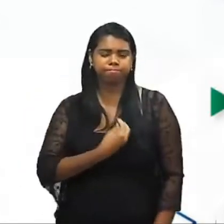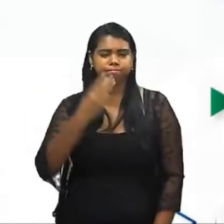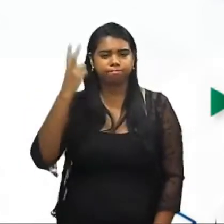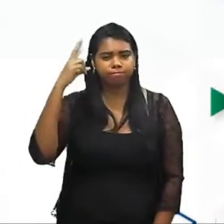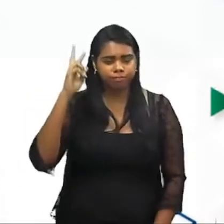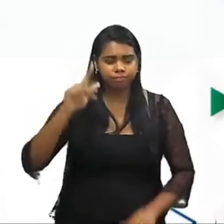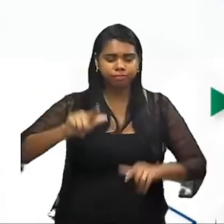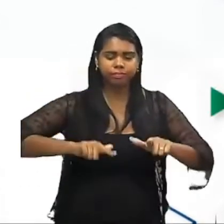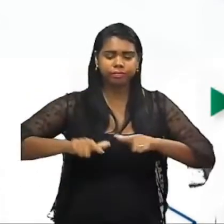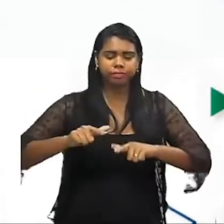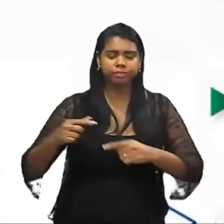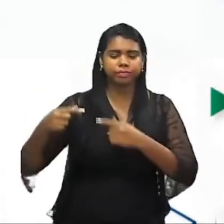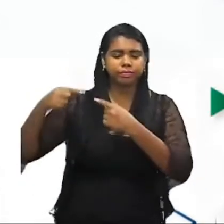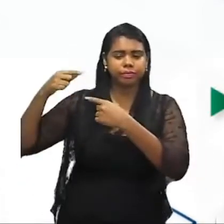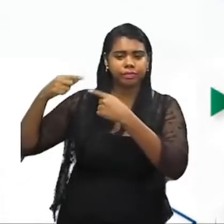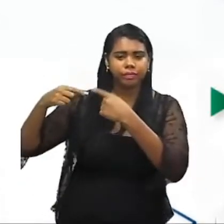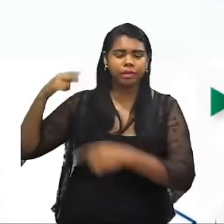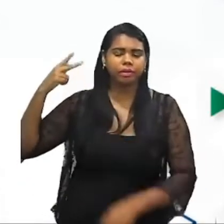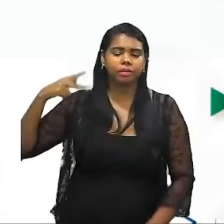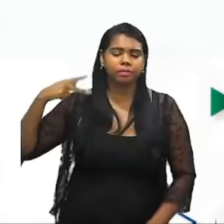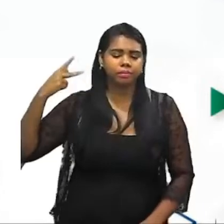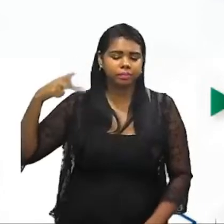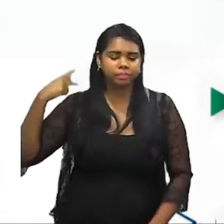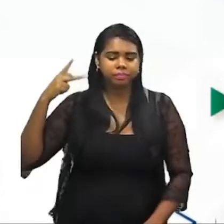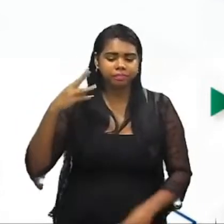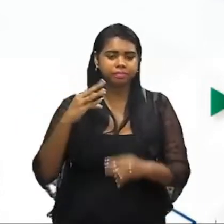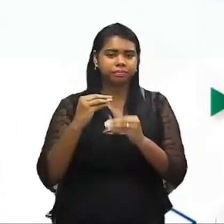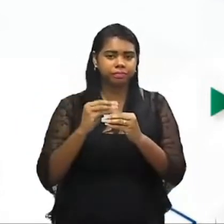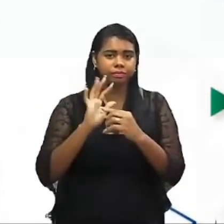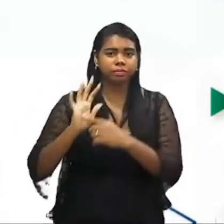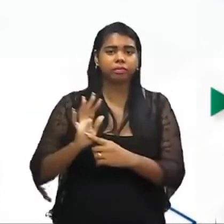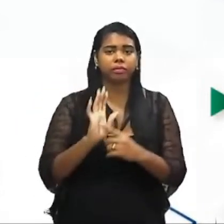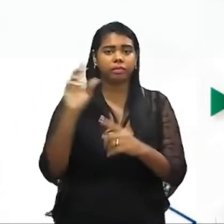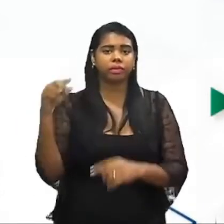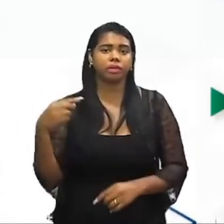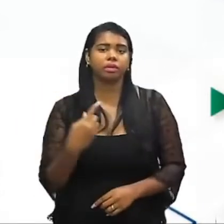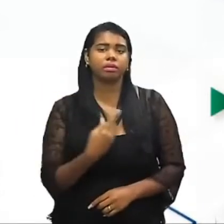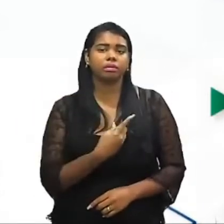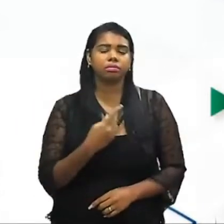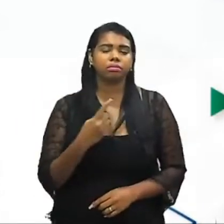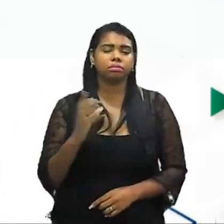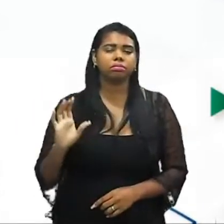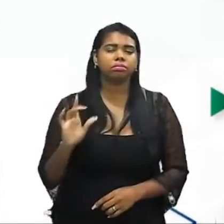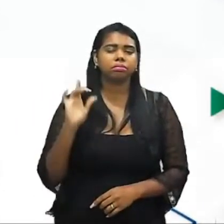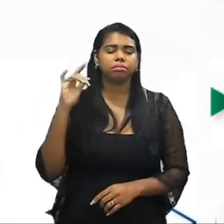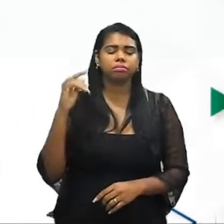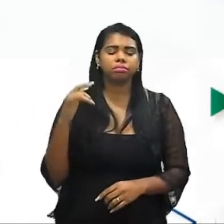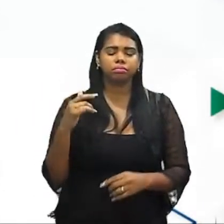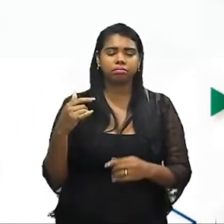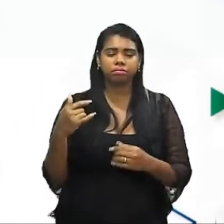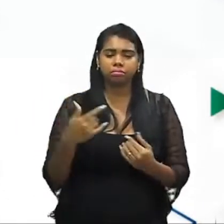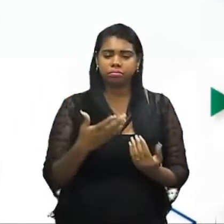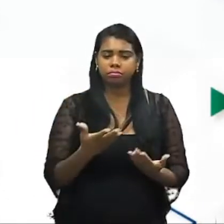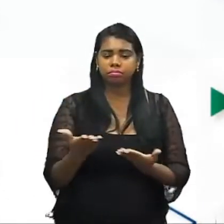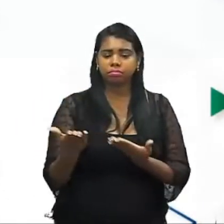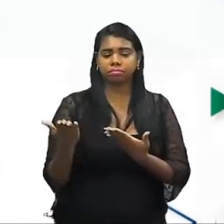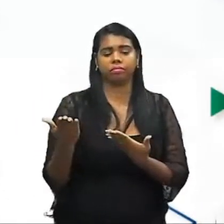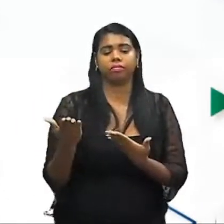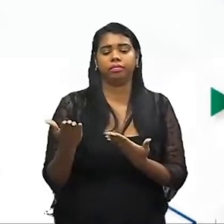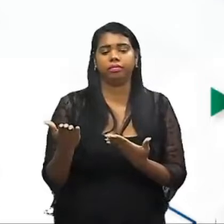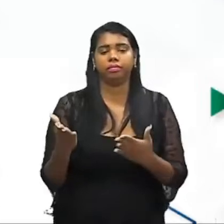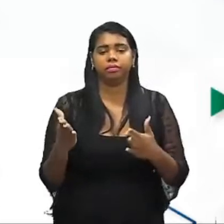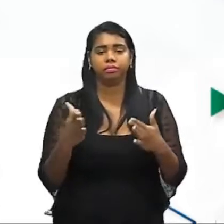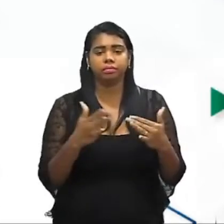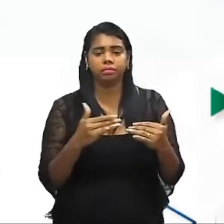trabalho, de vida política, de trabalhar com esses elementos, de trazer para a gente toda essa riqueza. Não foi um artista que ficou fechado